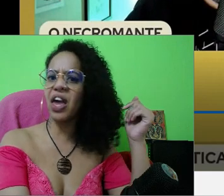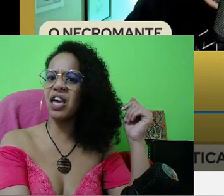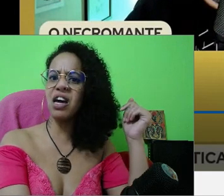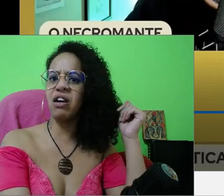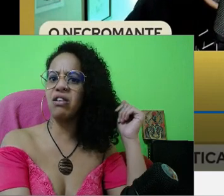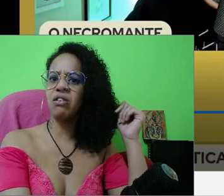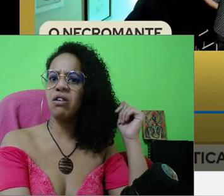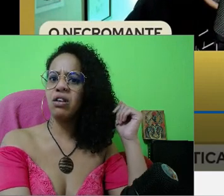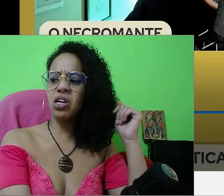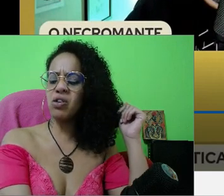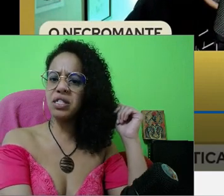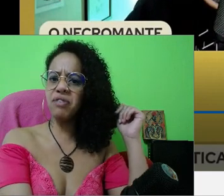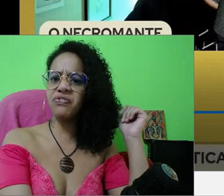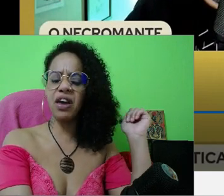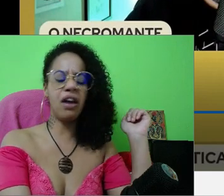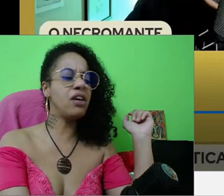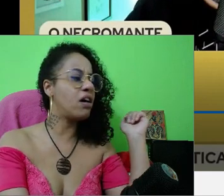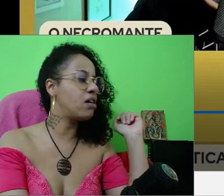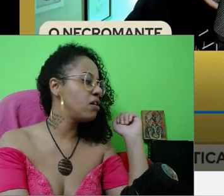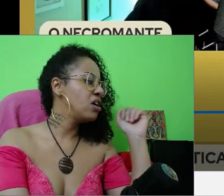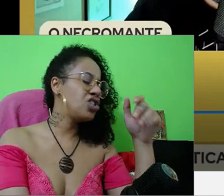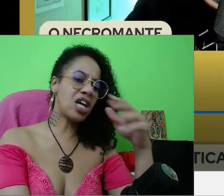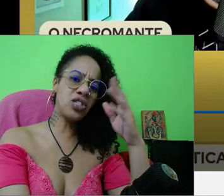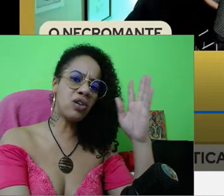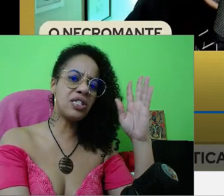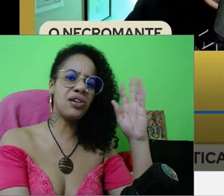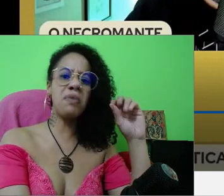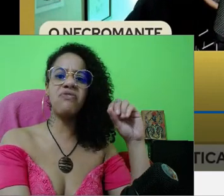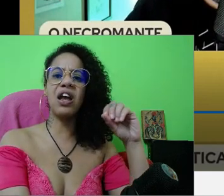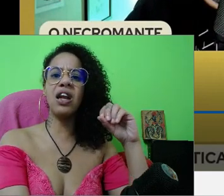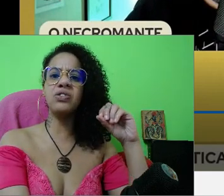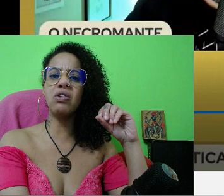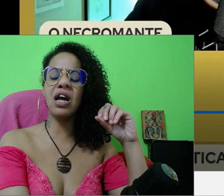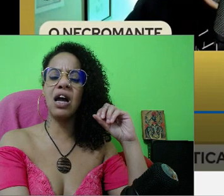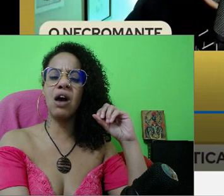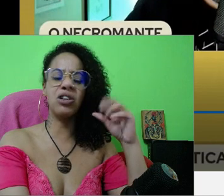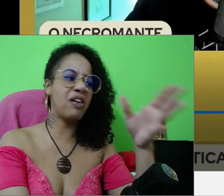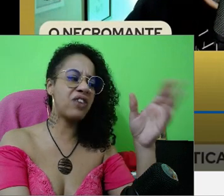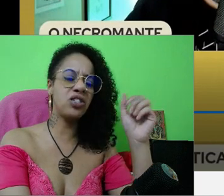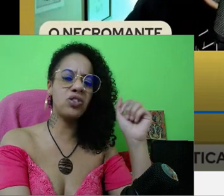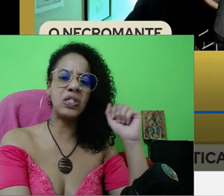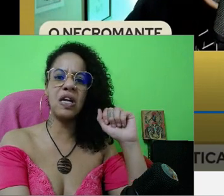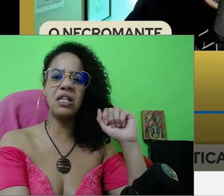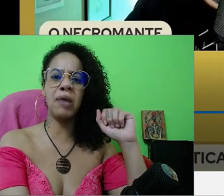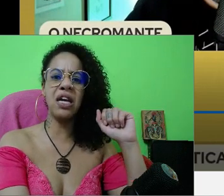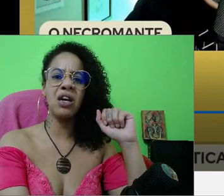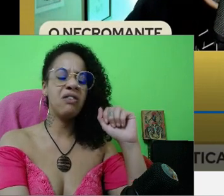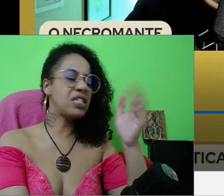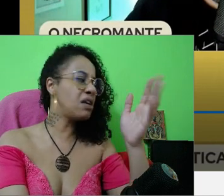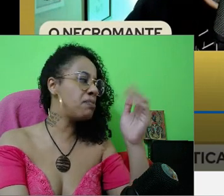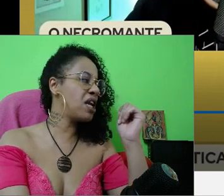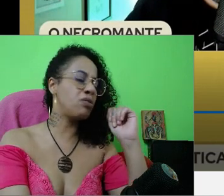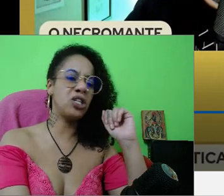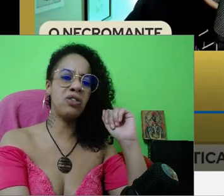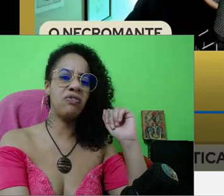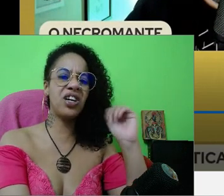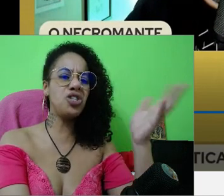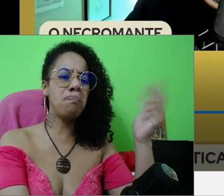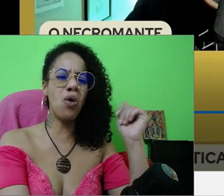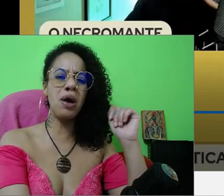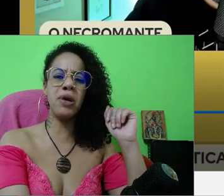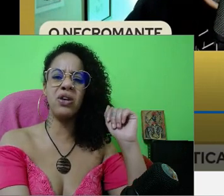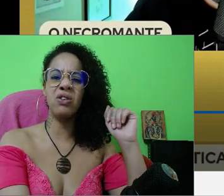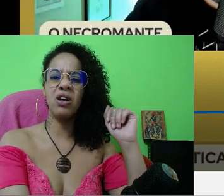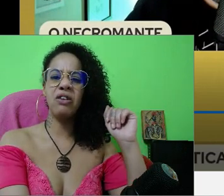que coisa feia que coisa feia já distorceu minha fala lá no seu canal vai ficar distorcendo aí também você também né